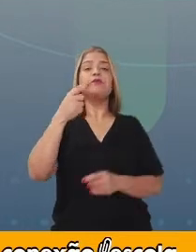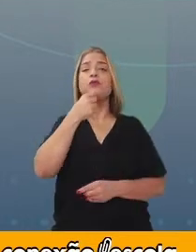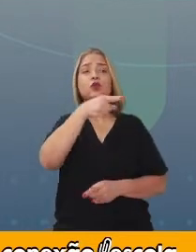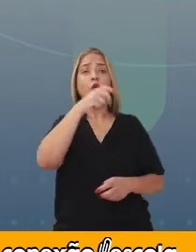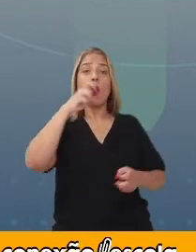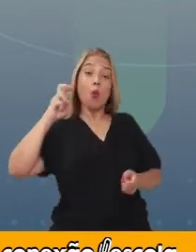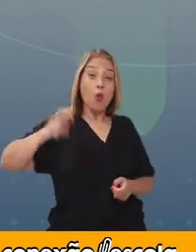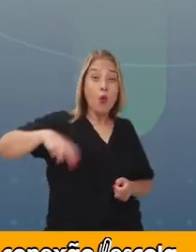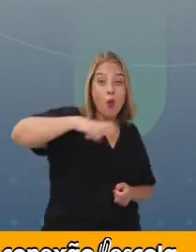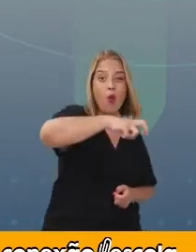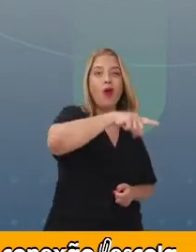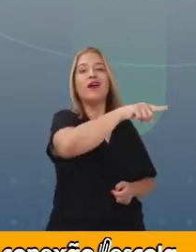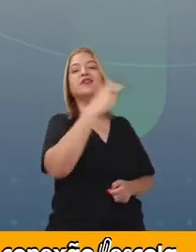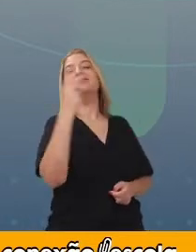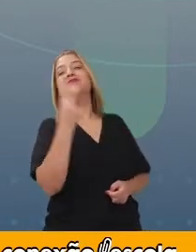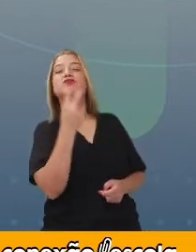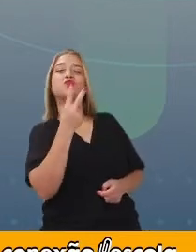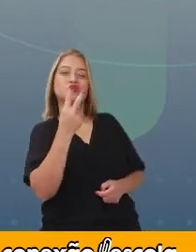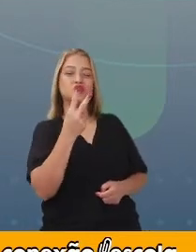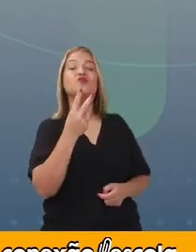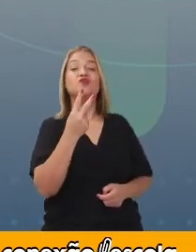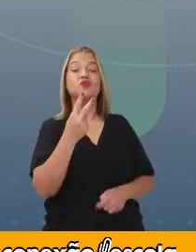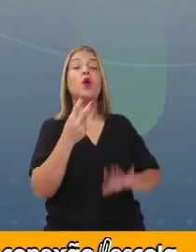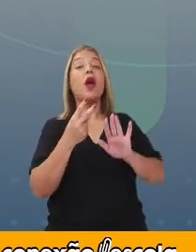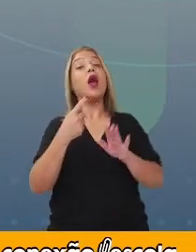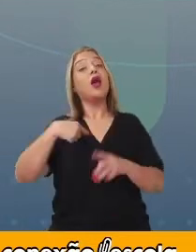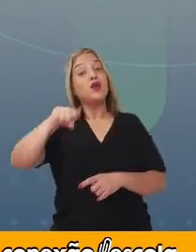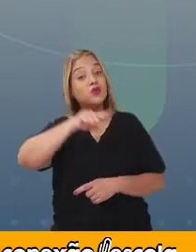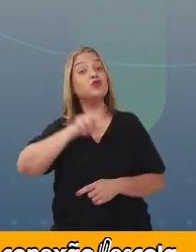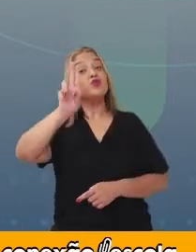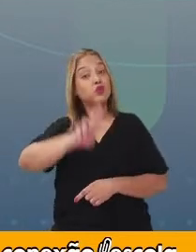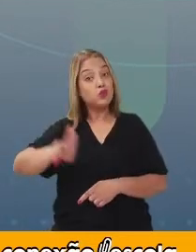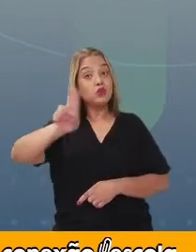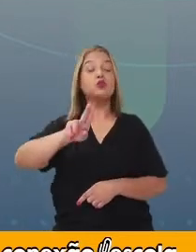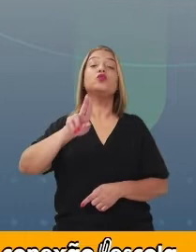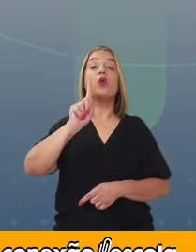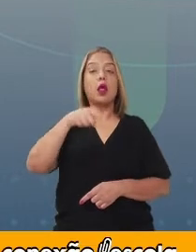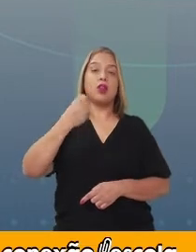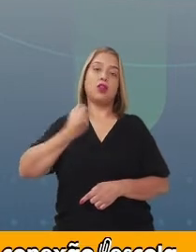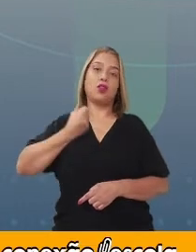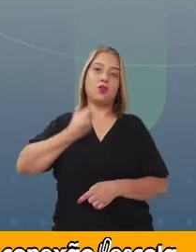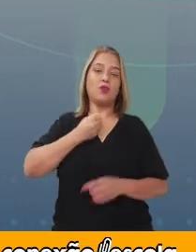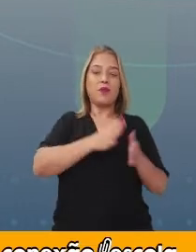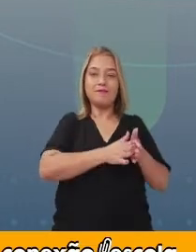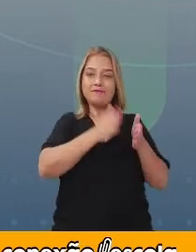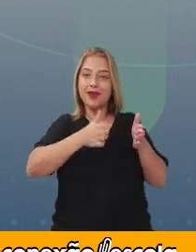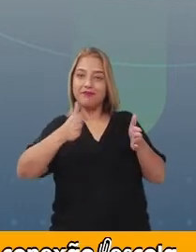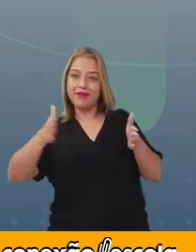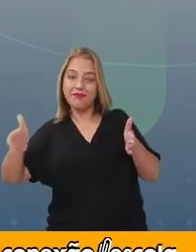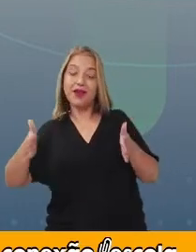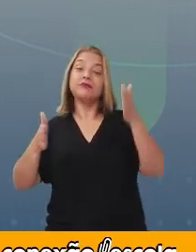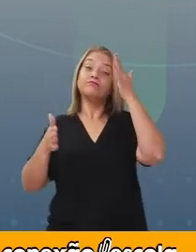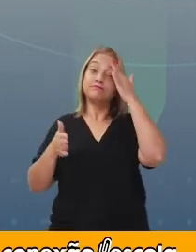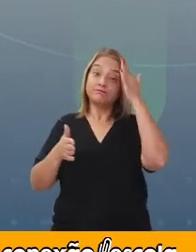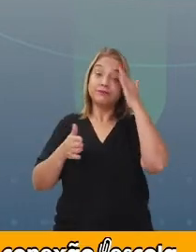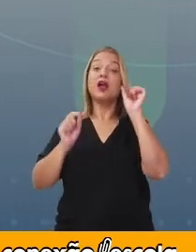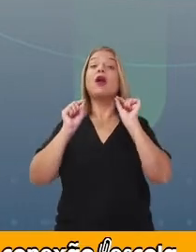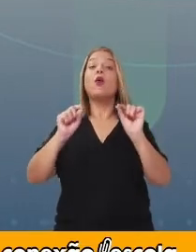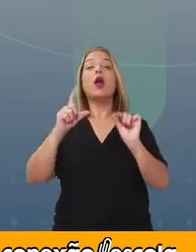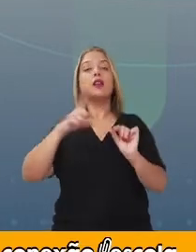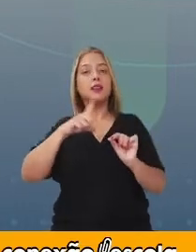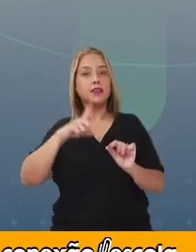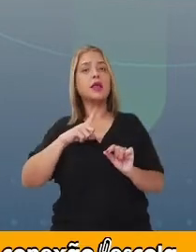segundo lugar, nós estamos usando os números ordinais, que indica